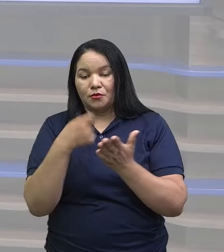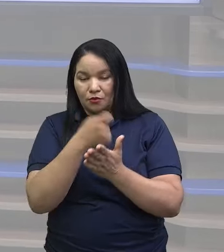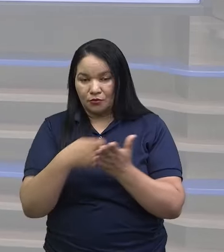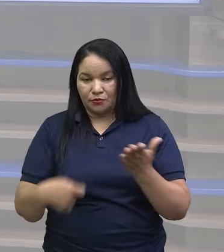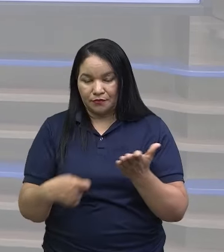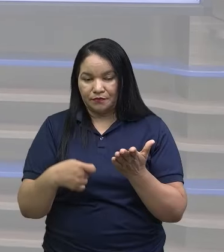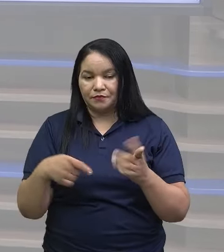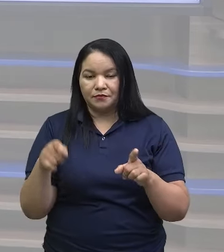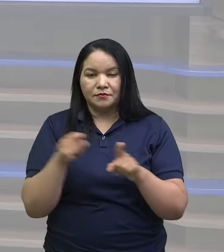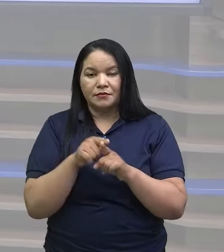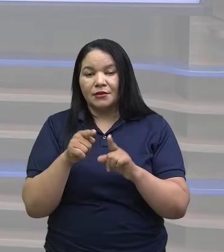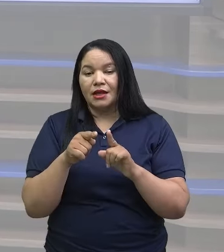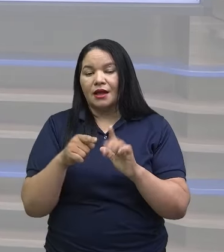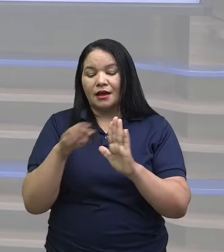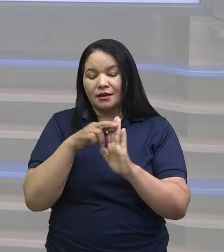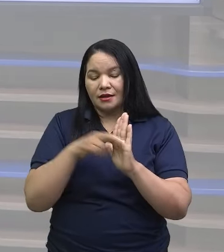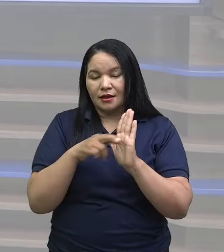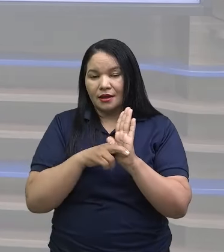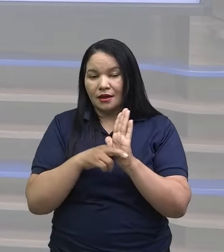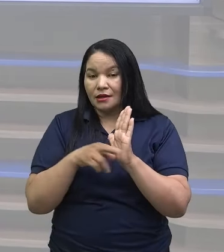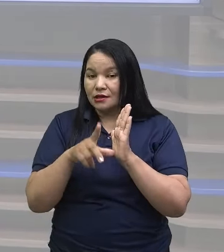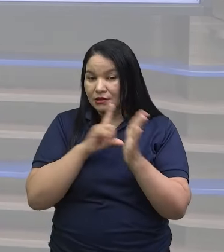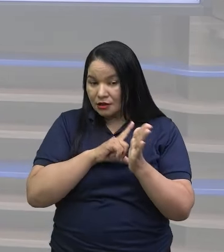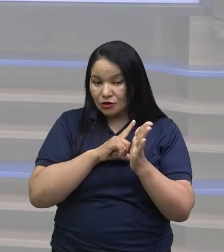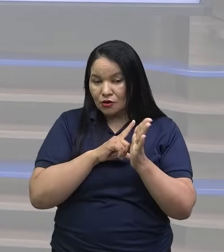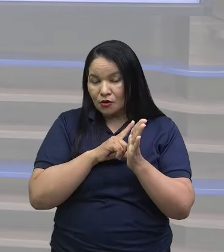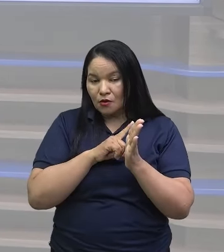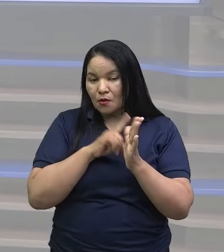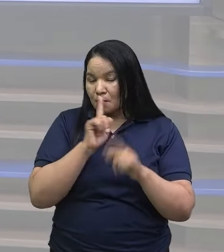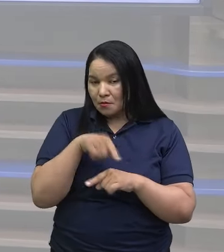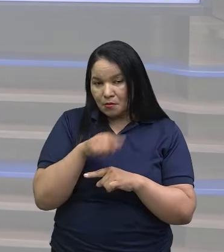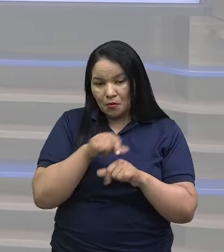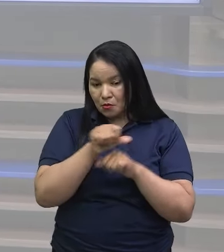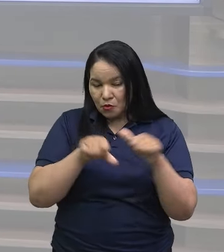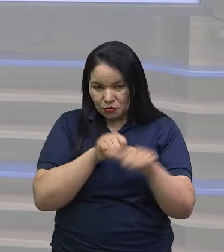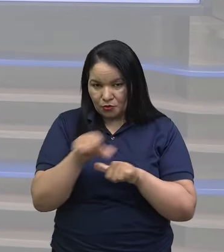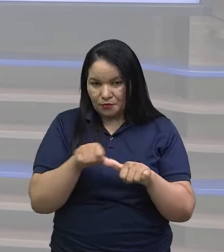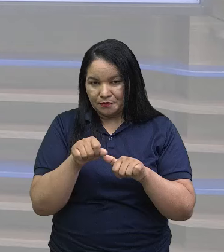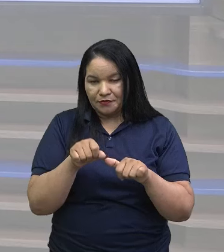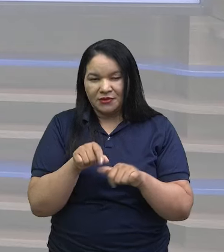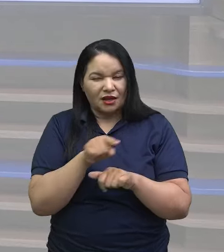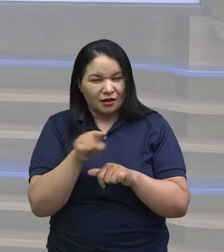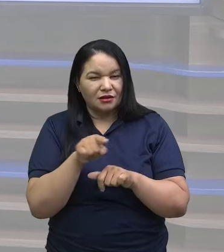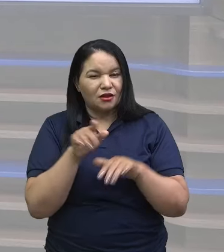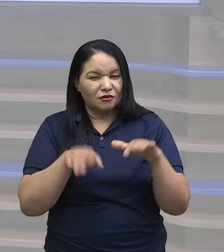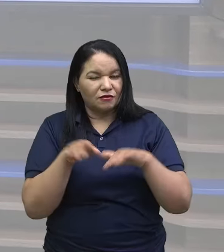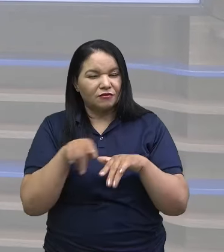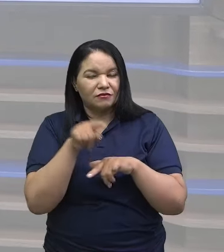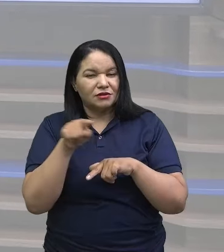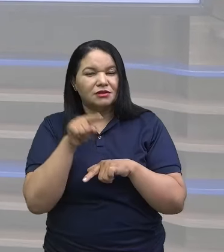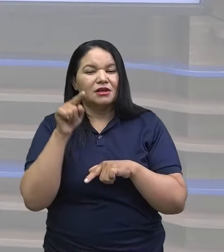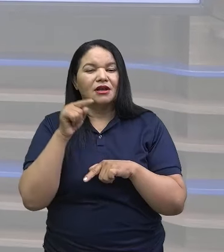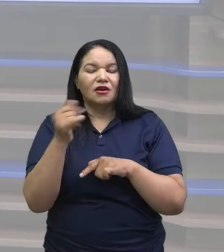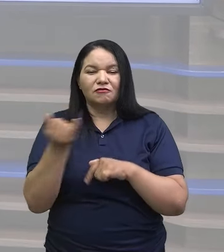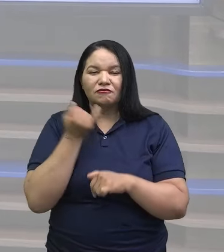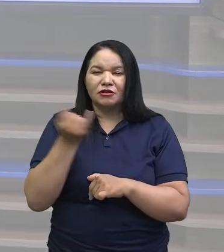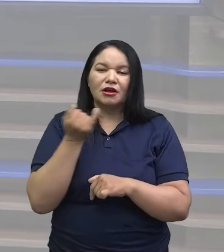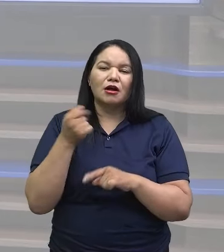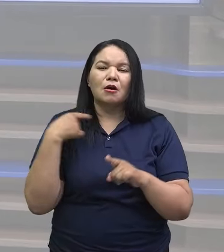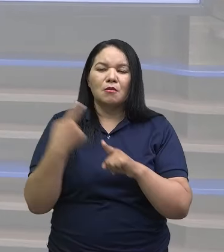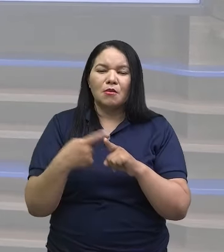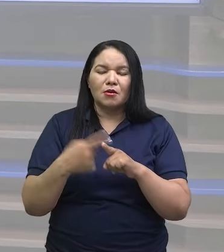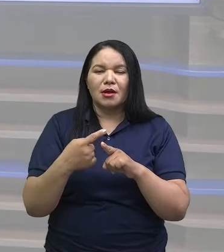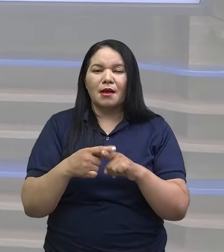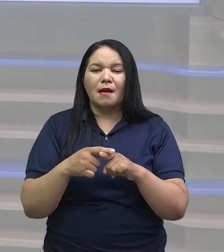que existiam pararam de existir, tudo foi mudado na língua. Tanto que, com certeza, você deve ouvir falar hoje, meu Deus, mas por que o